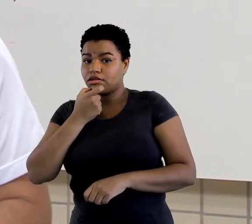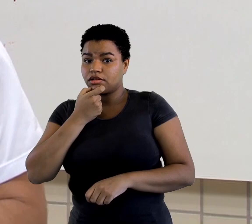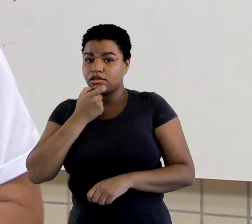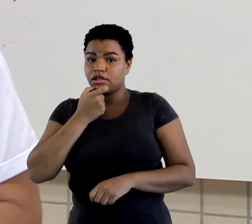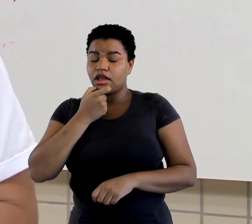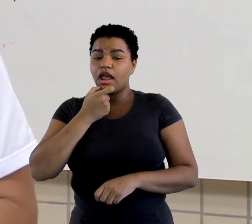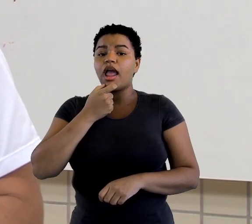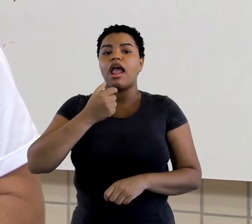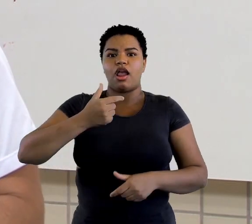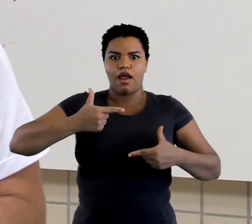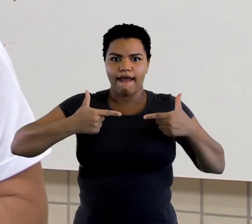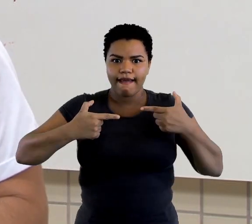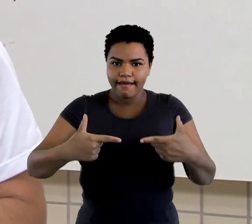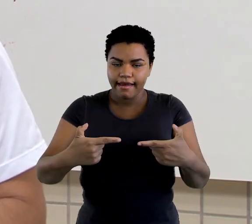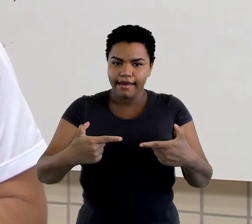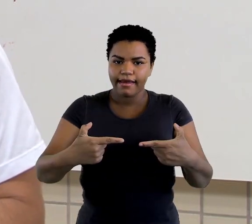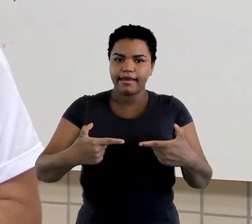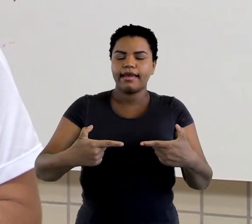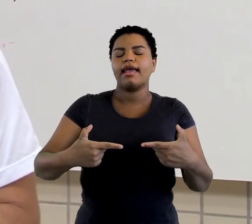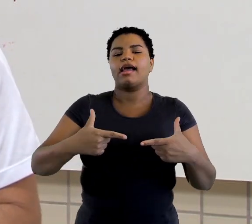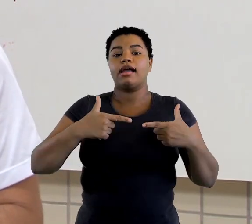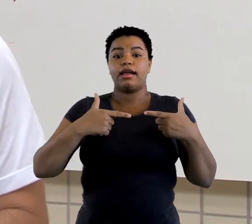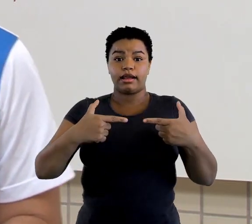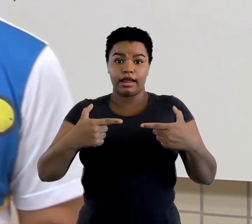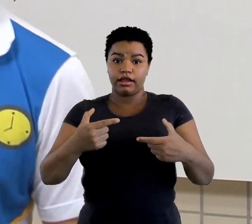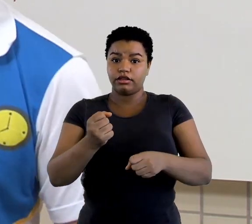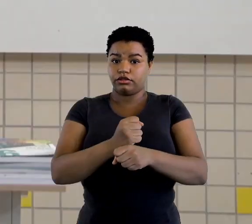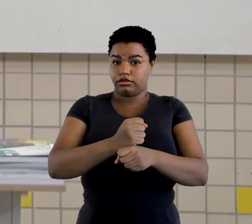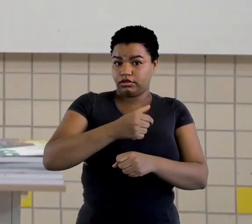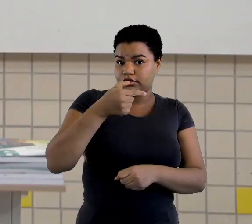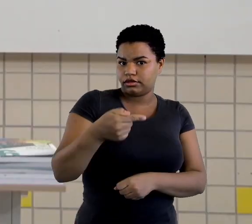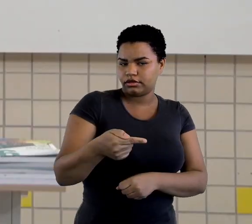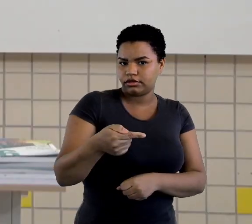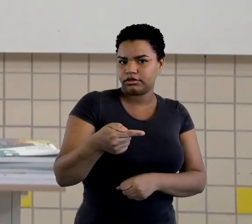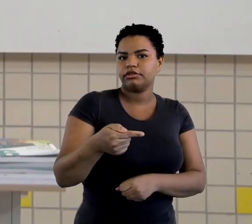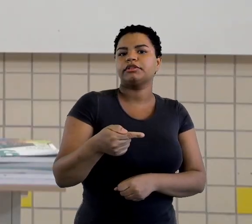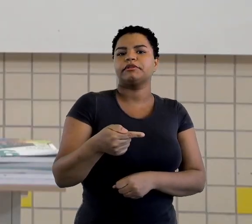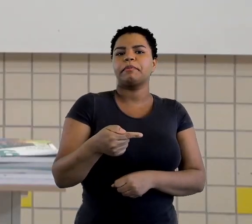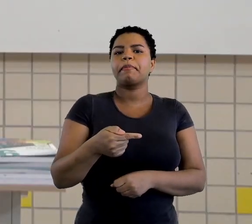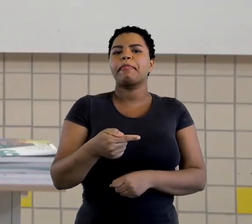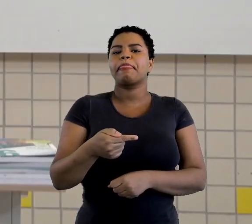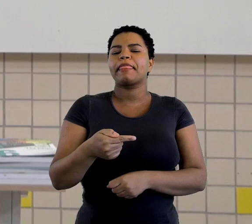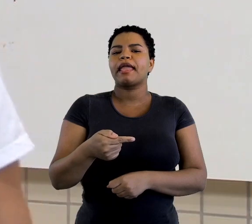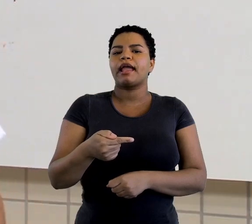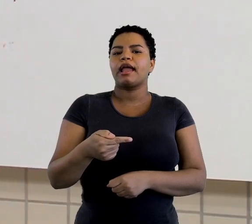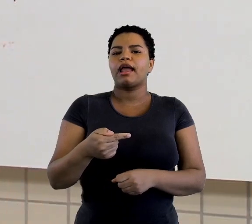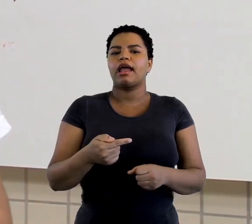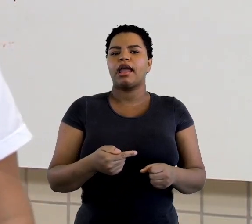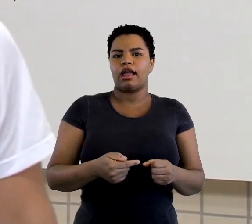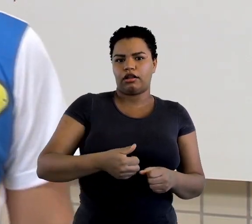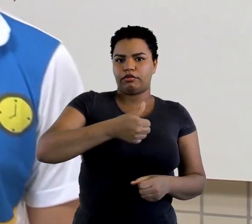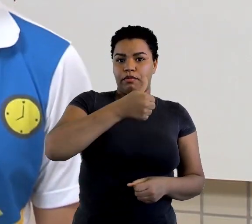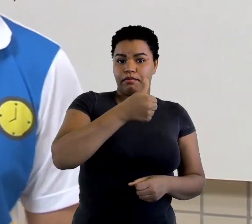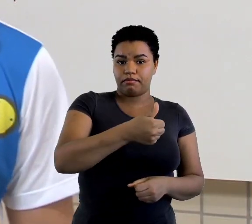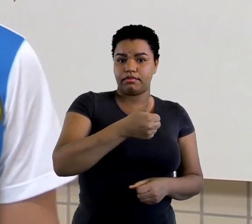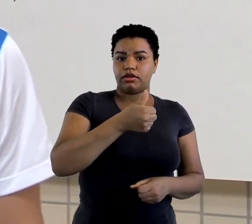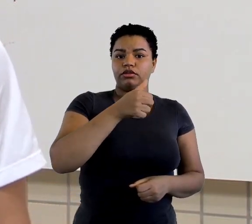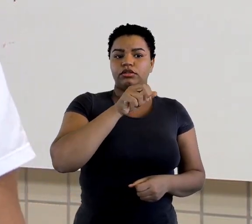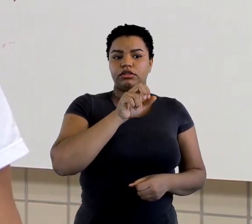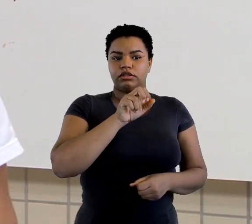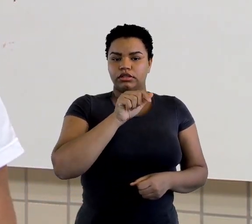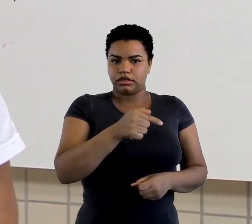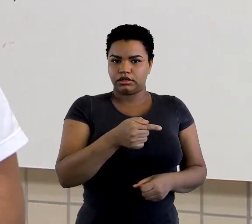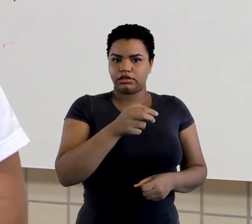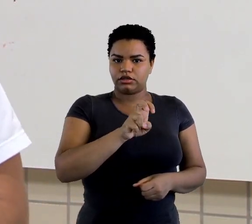de uma guerra, a chamada Guerra dos Sete Anos. A Guerra dos Sete Anos, ela ocorreu entre 1756